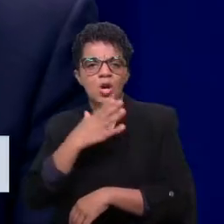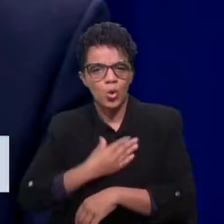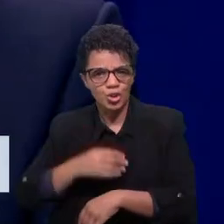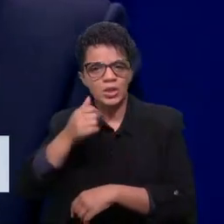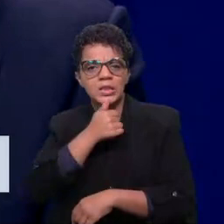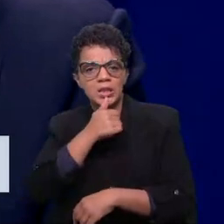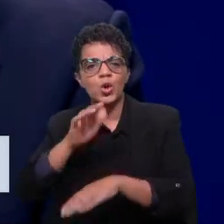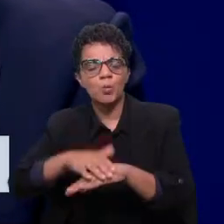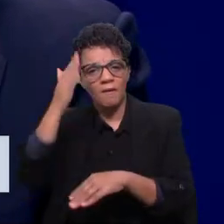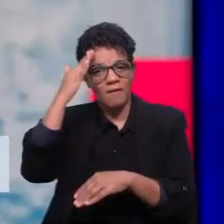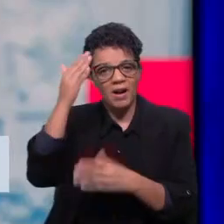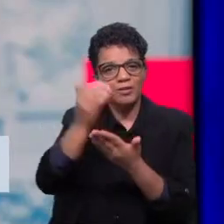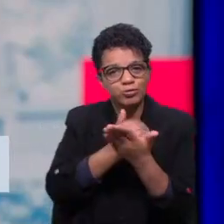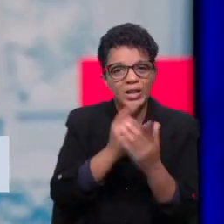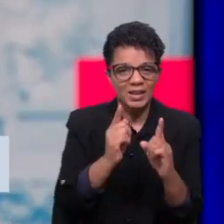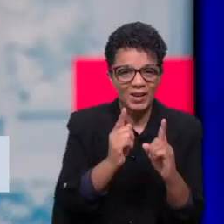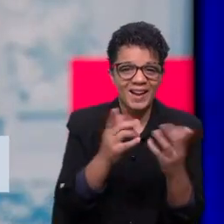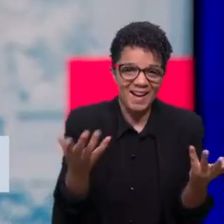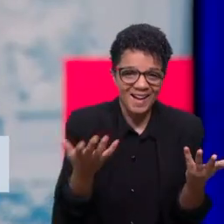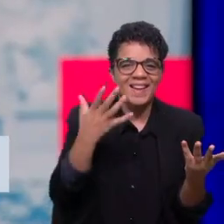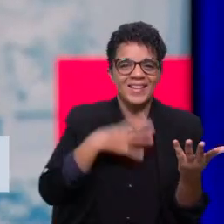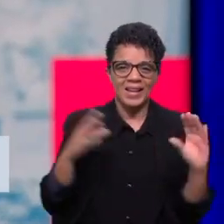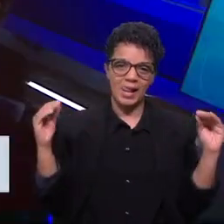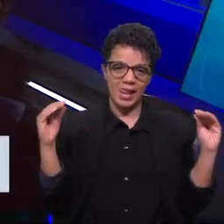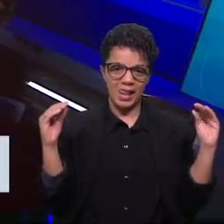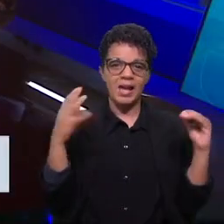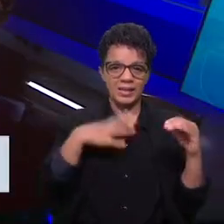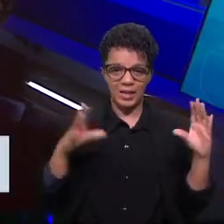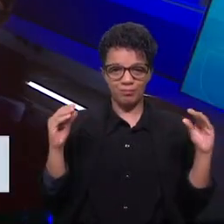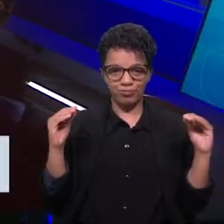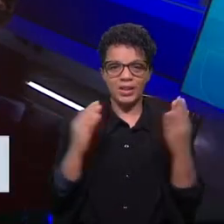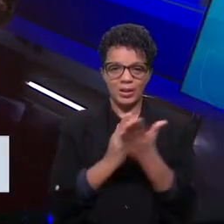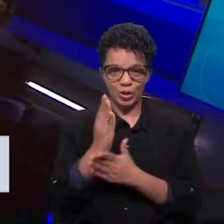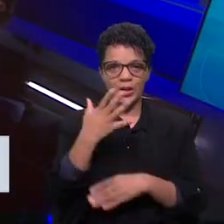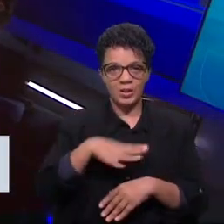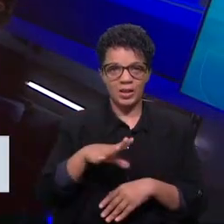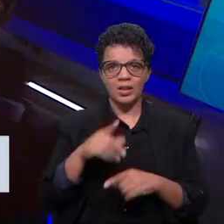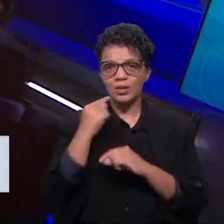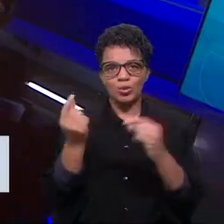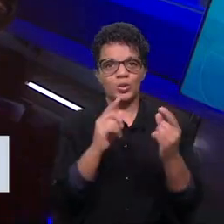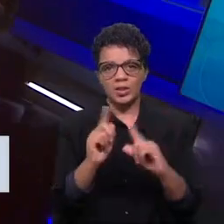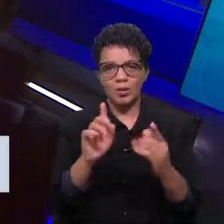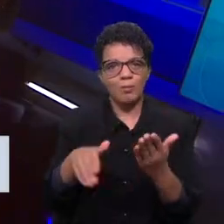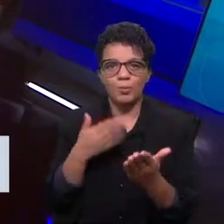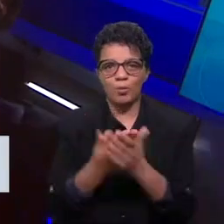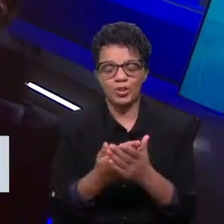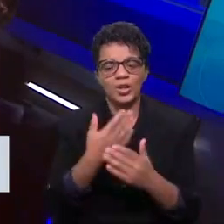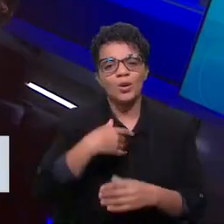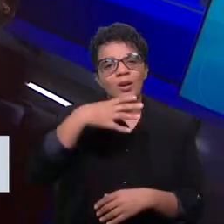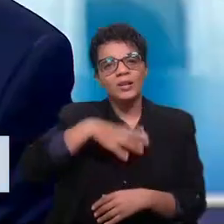vagens ag continuar Ness se querem continuar nesse registo não vamos discutir outras